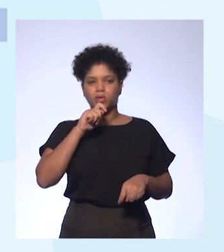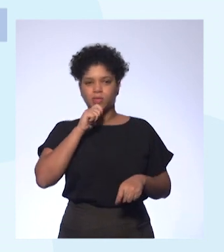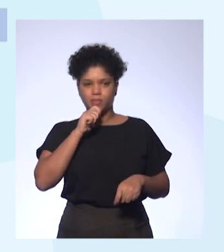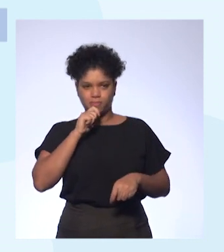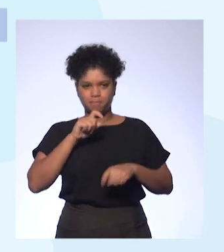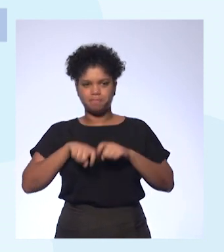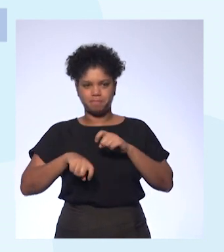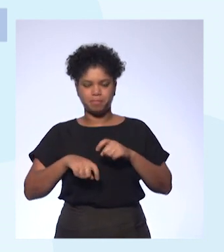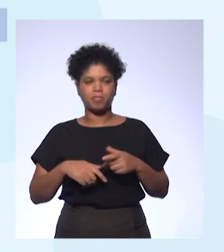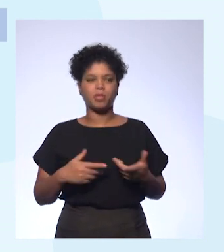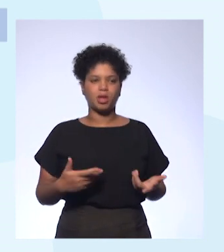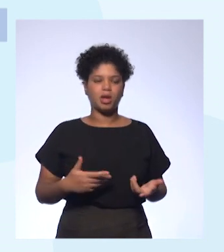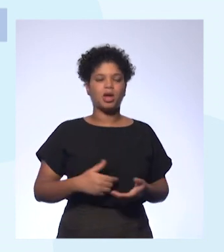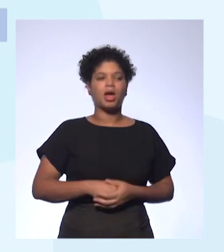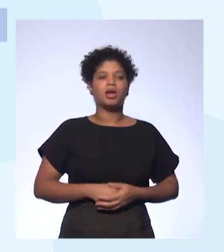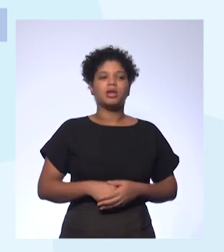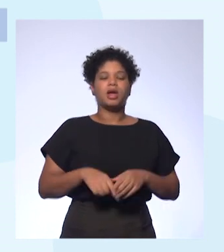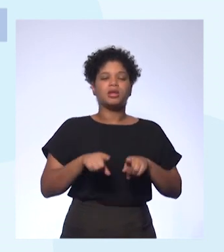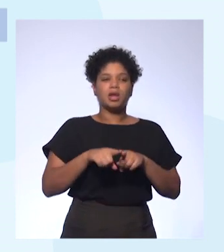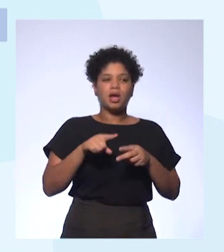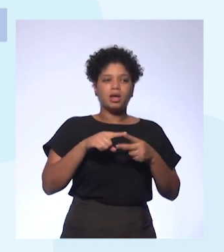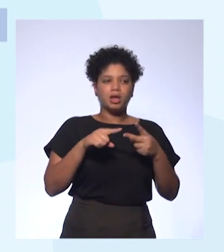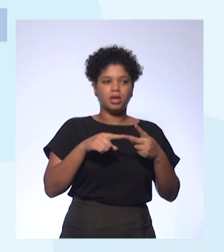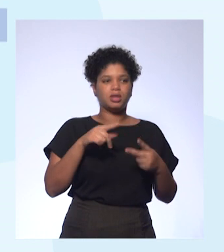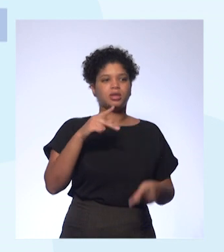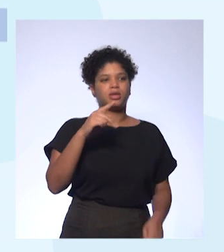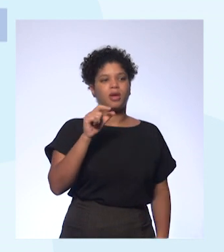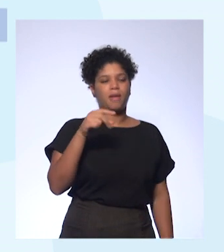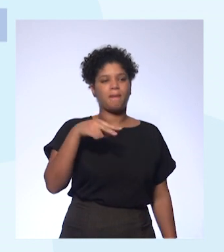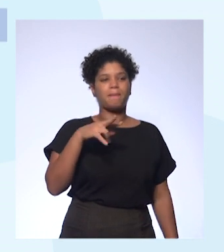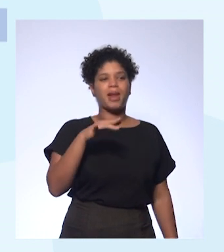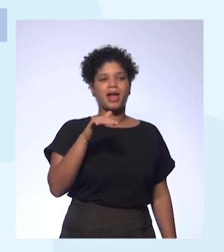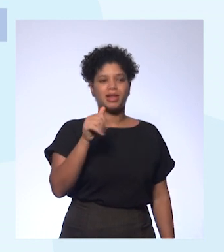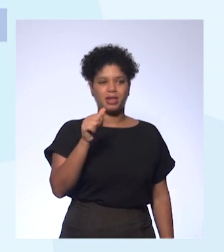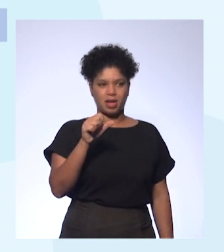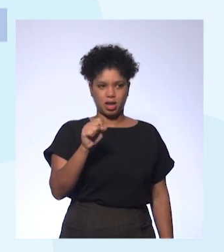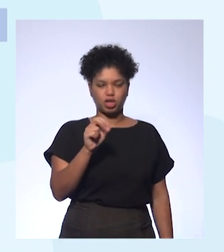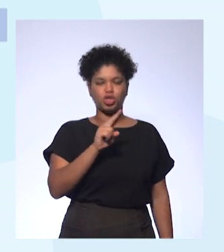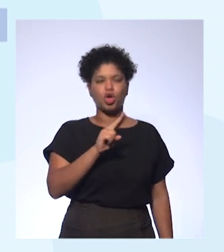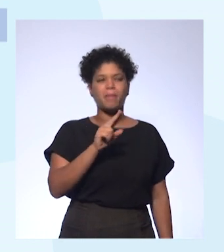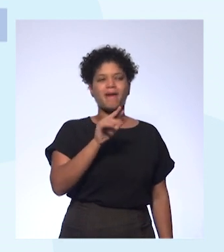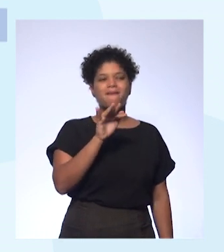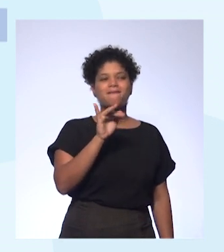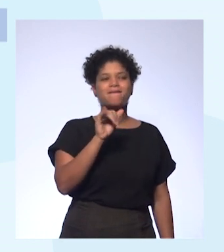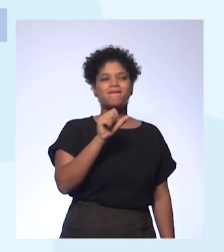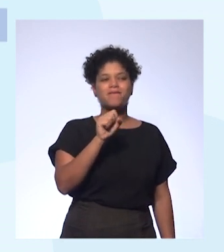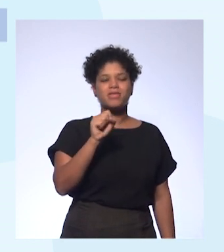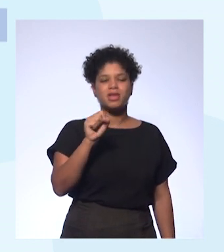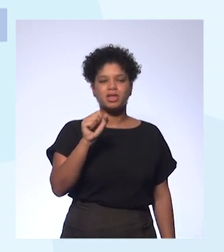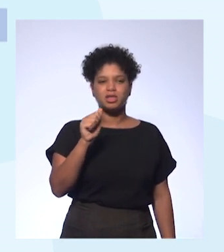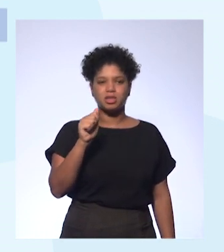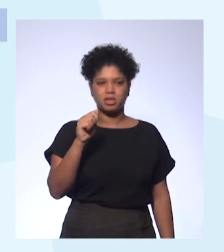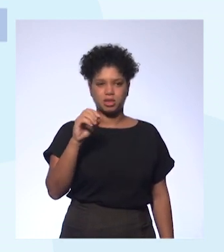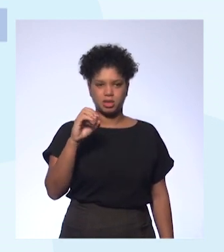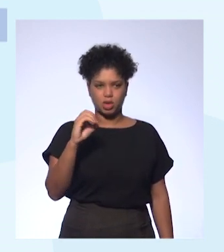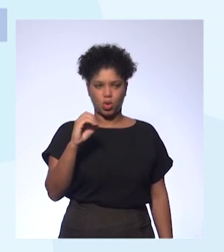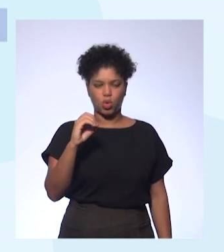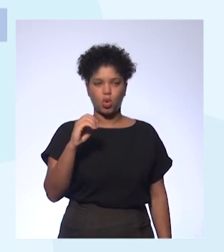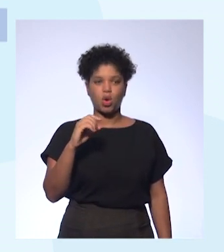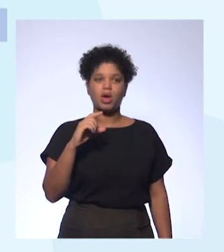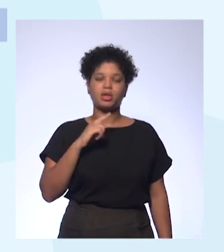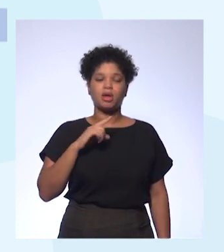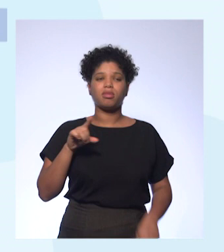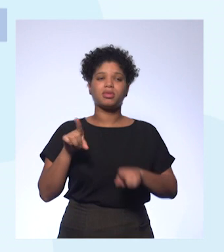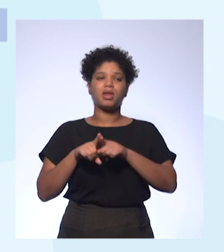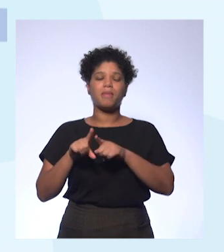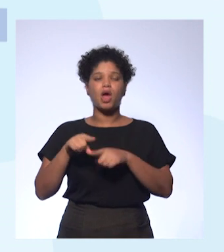tem a questão das planárias por fissão. E forma sexuada, em sua maioria, esse grupo